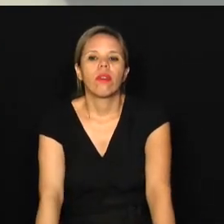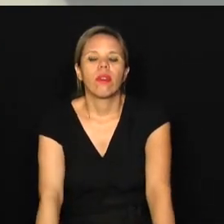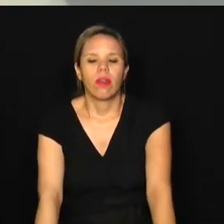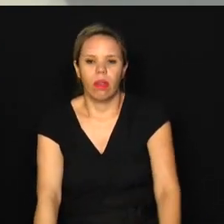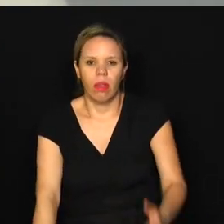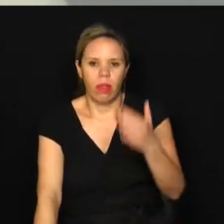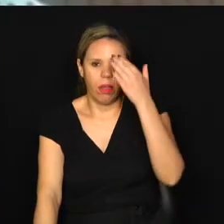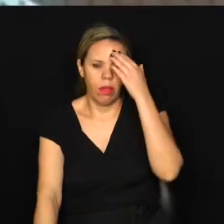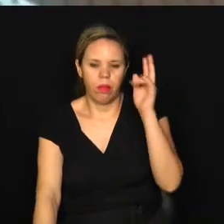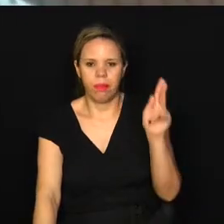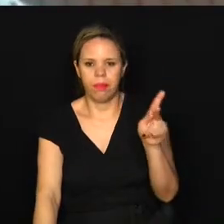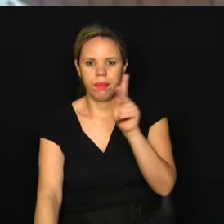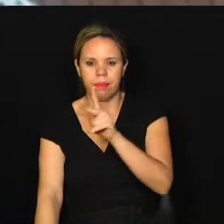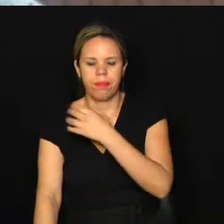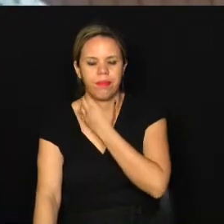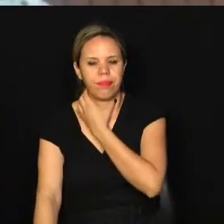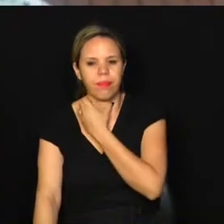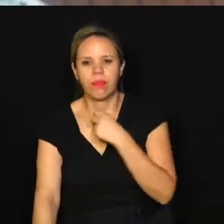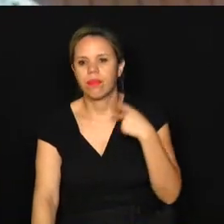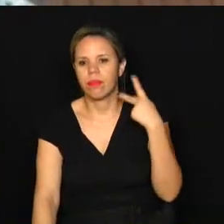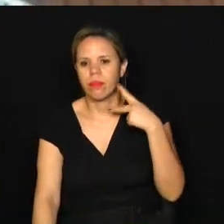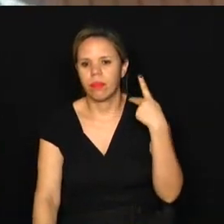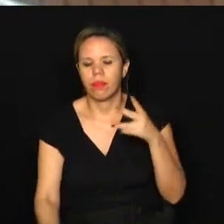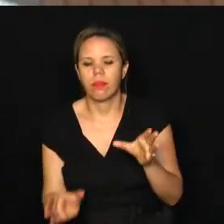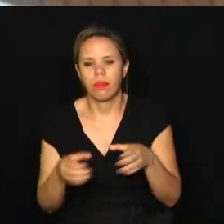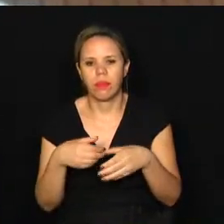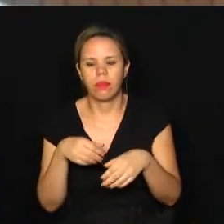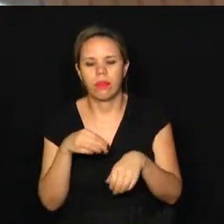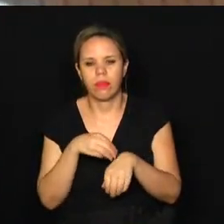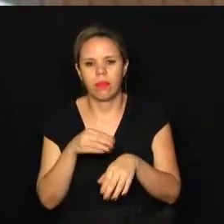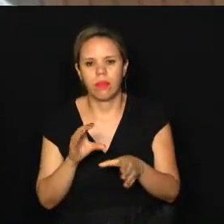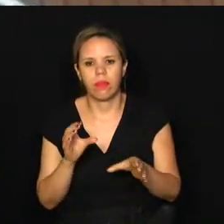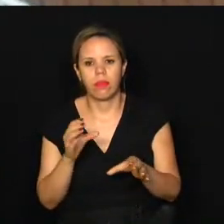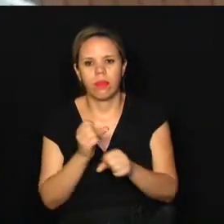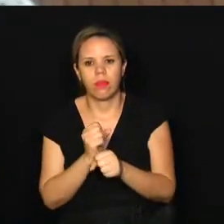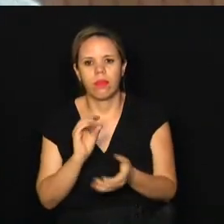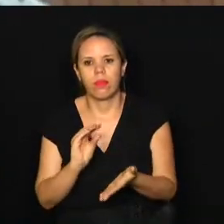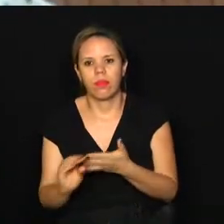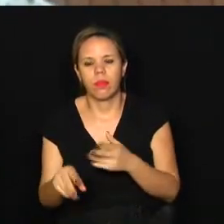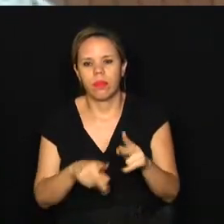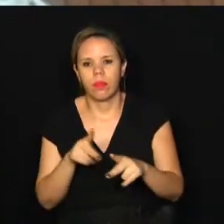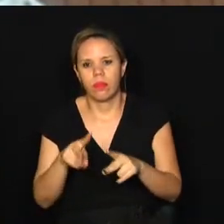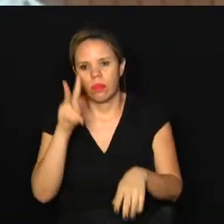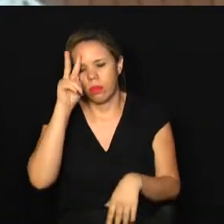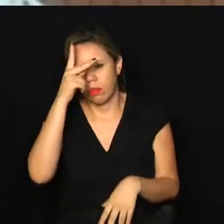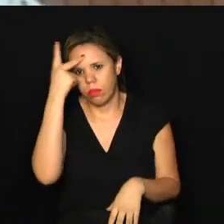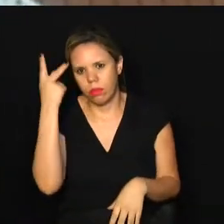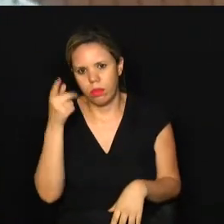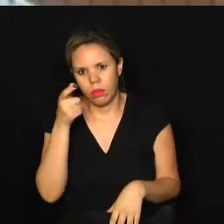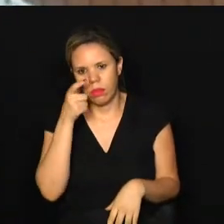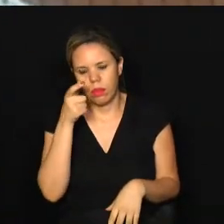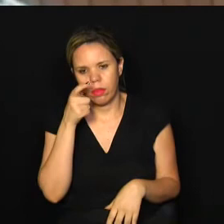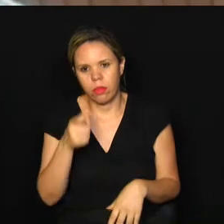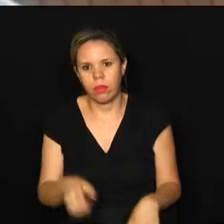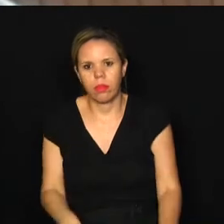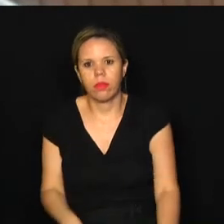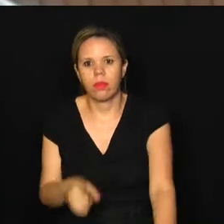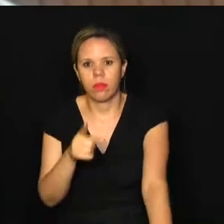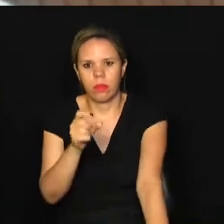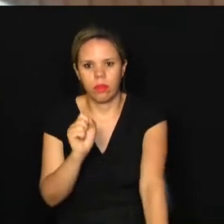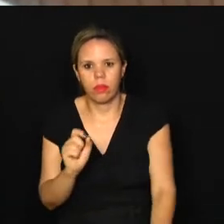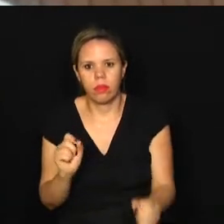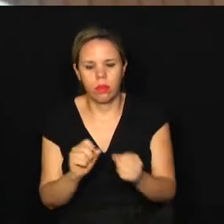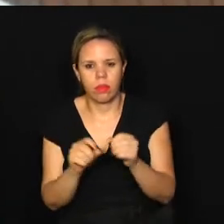Obrigado, professor Alberto, membro da Comissão de Finanças e Orçamento. E só lembrando à população que estão nos acompanhando, que você possa fazer